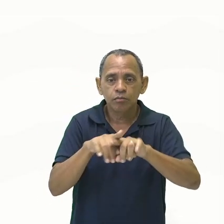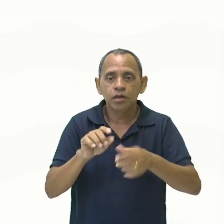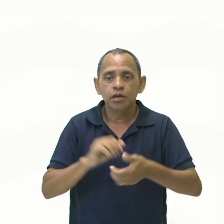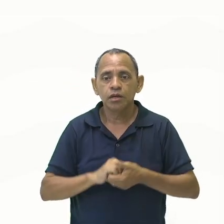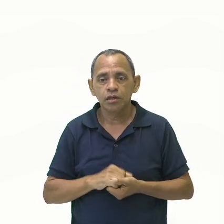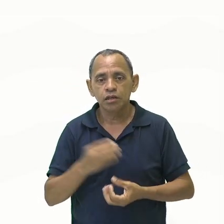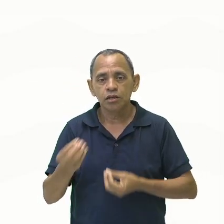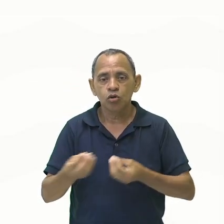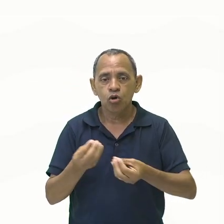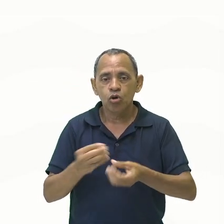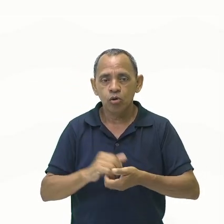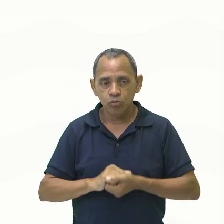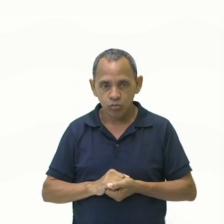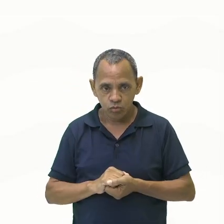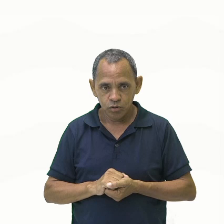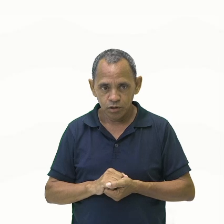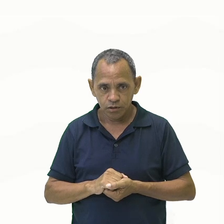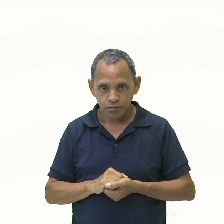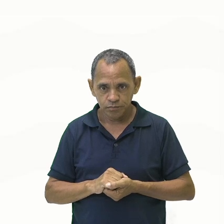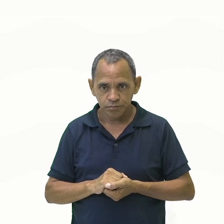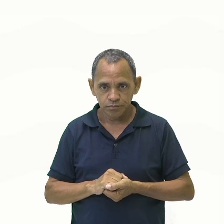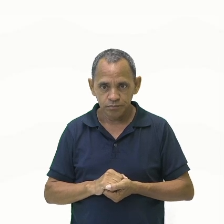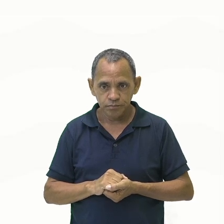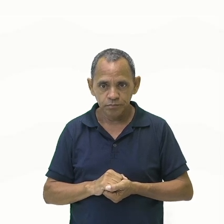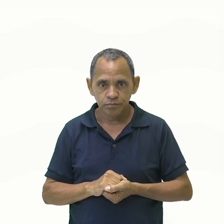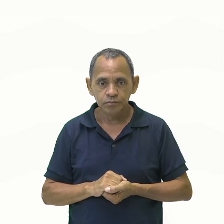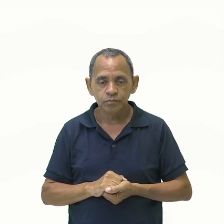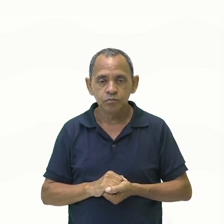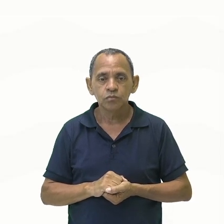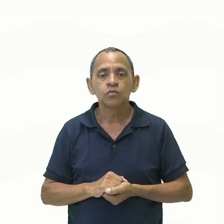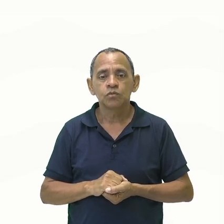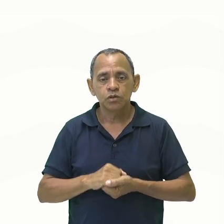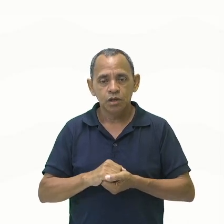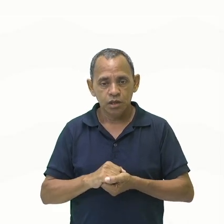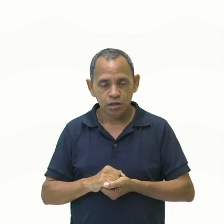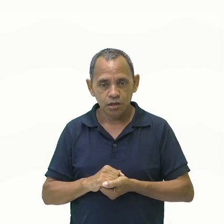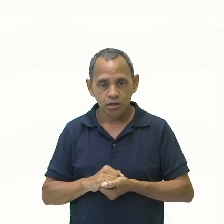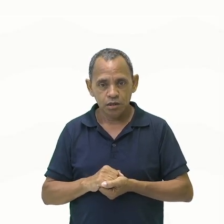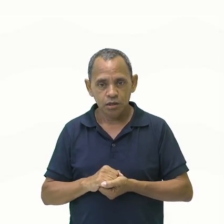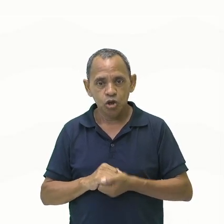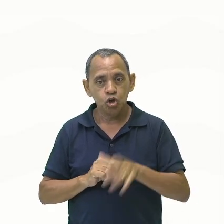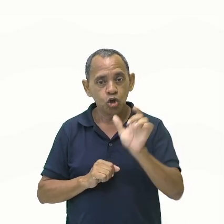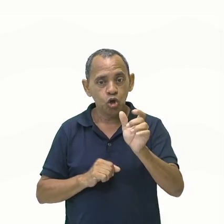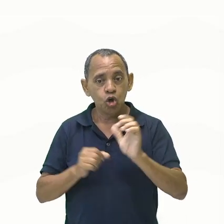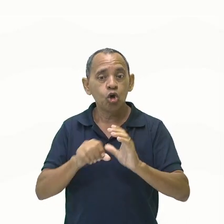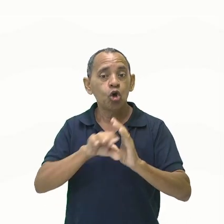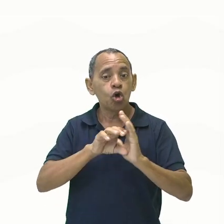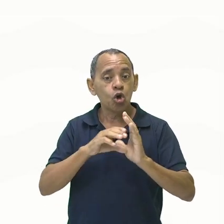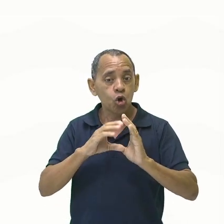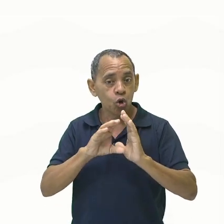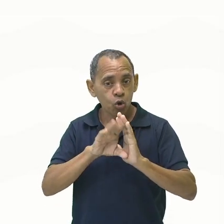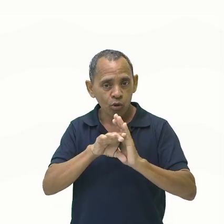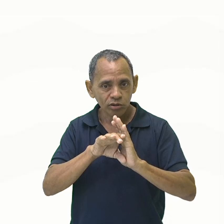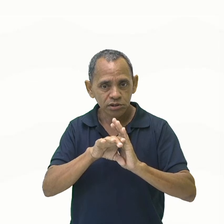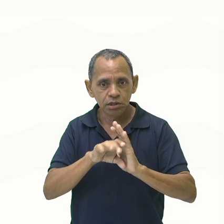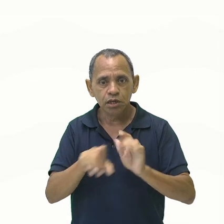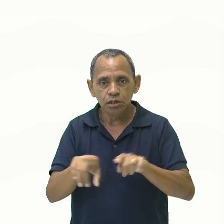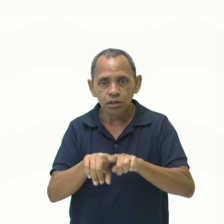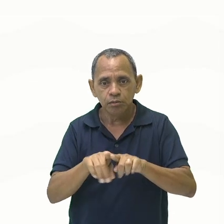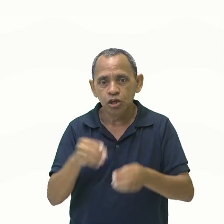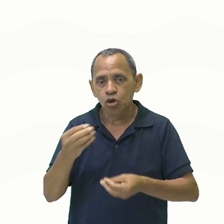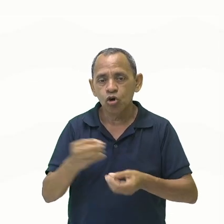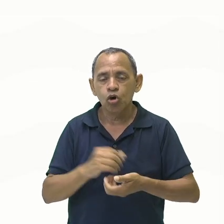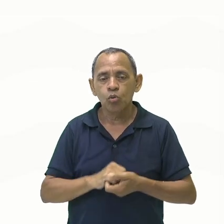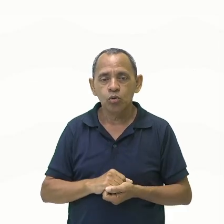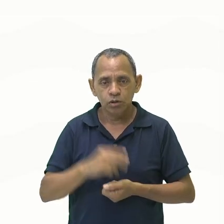vida em todas as suas formas, certo? Essa é uma definição lá do CONAMA. Mas vocês podem entender o meio ambiente como a casa da gente,